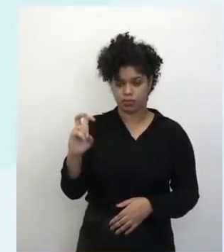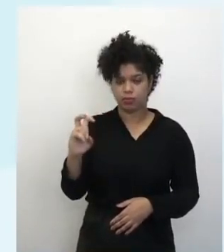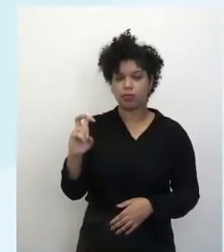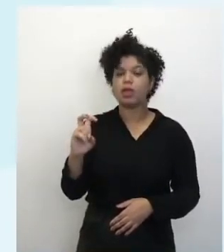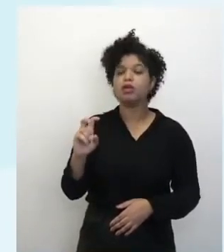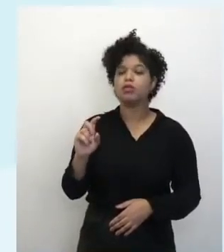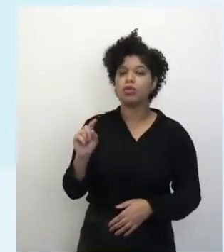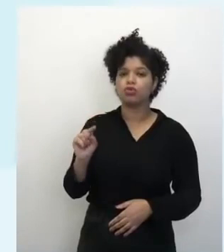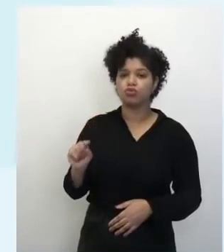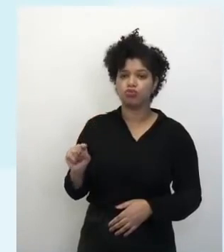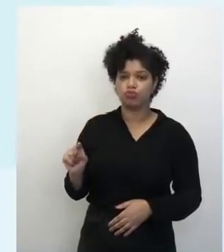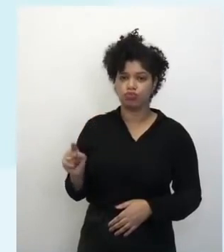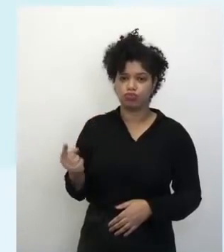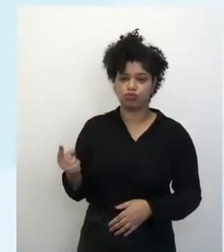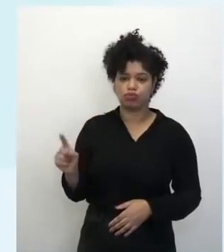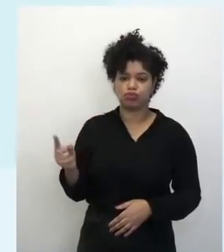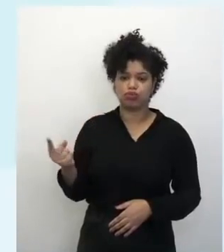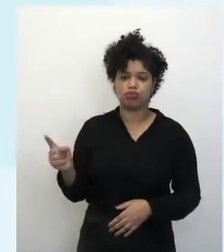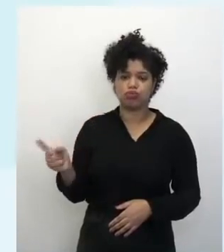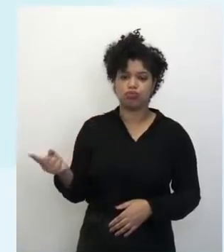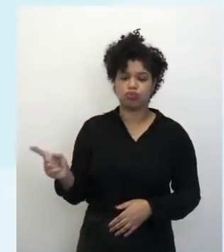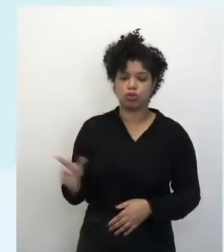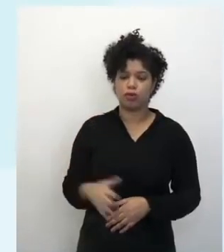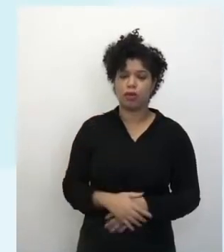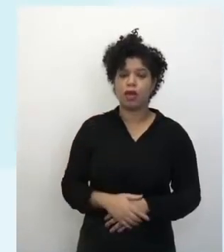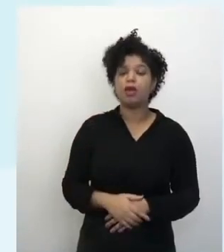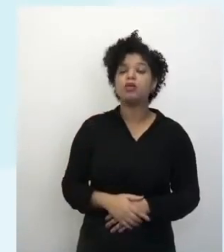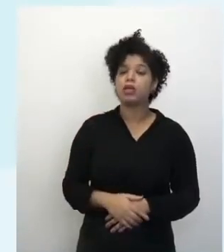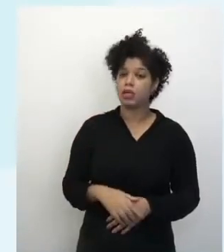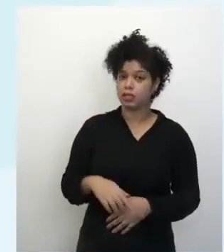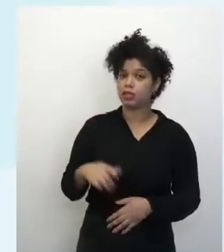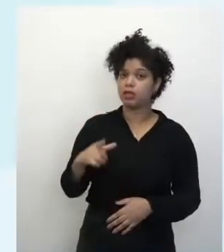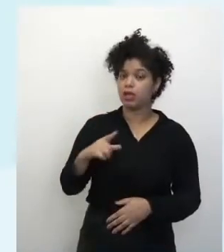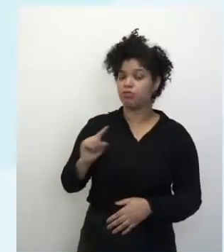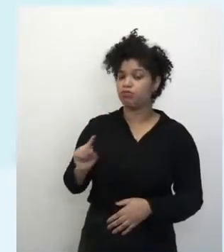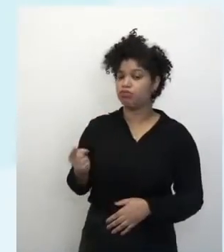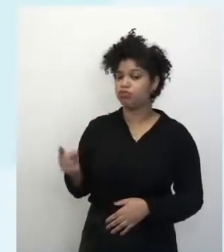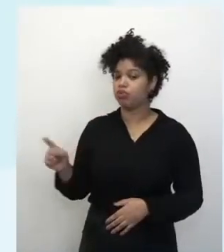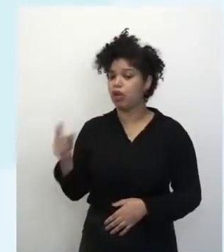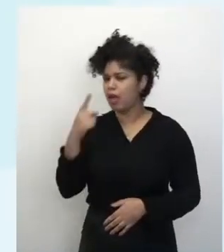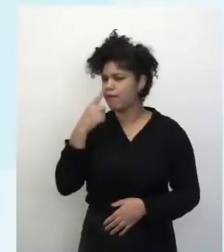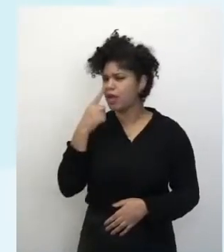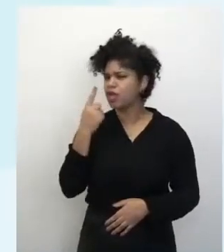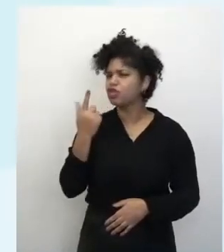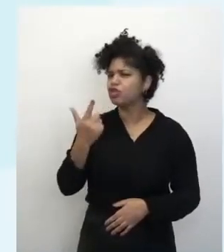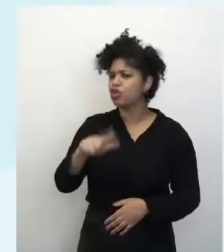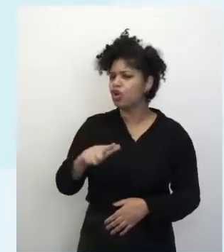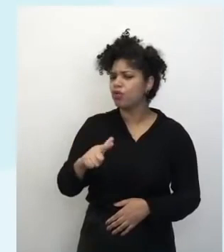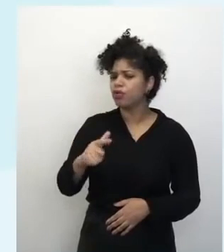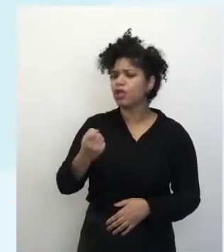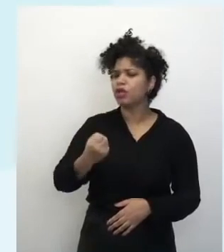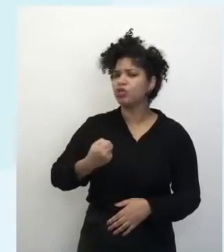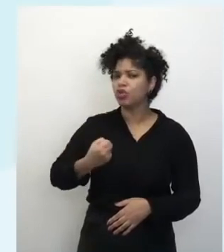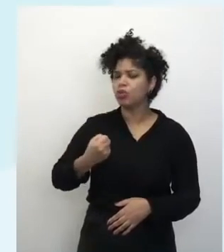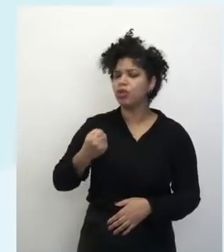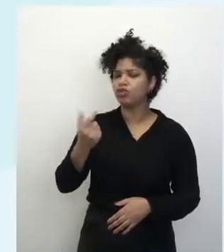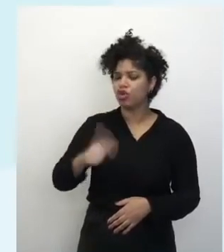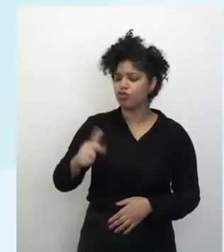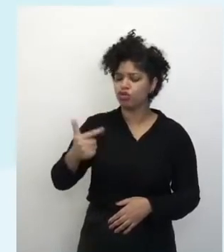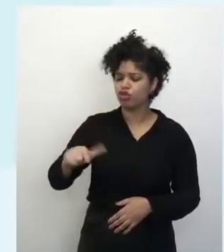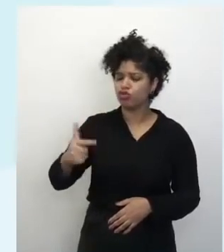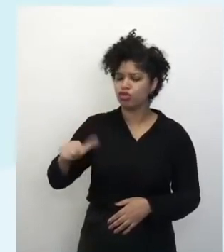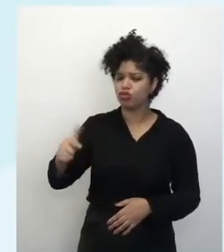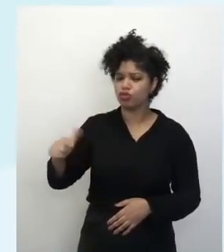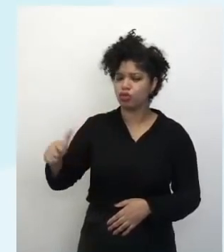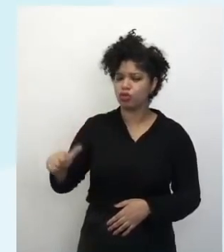671,00239745 reticências. Via reticências, pode ser que seja dízima, mas eu observo que não tem um período, um número repetindo. Então, de novo, a gente tem